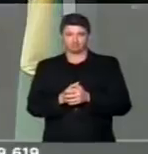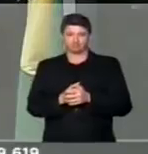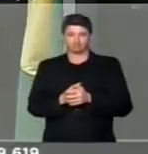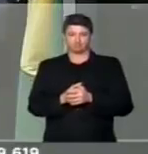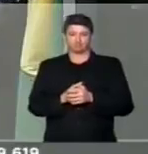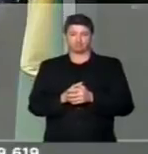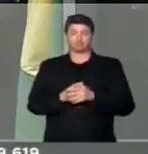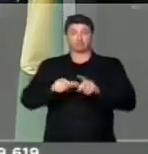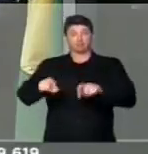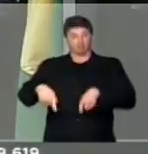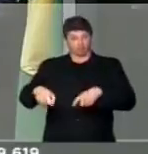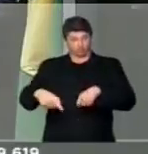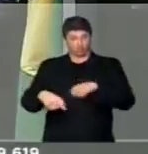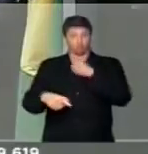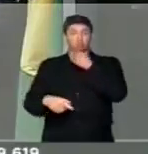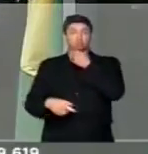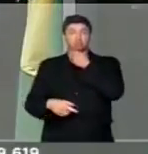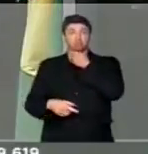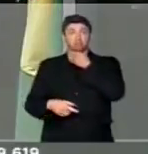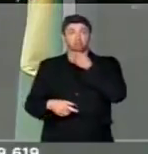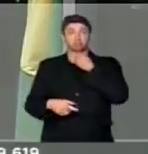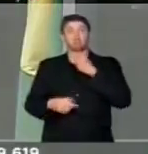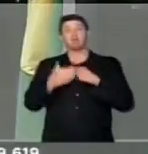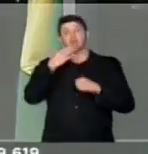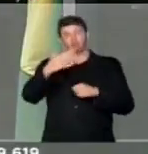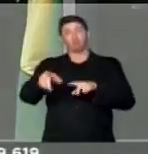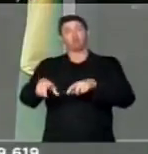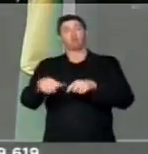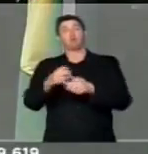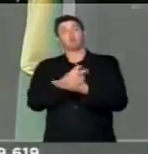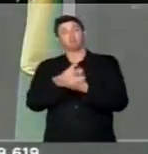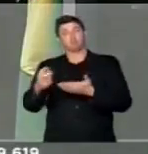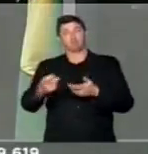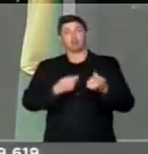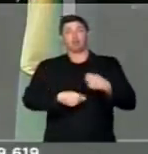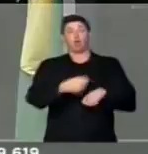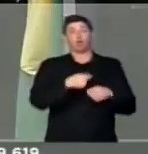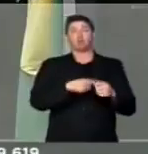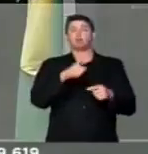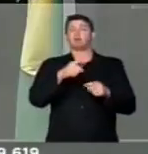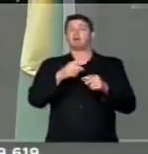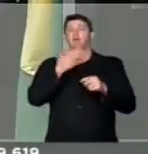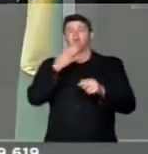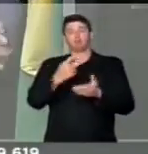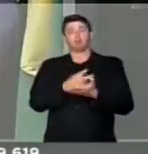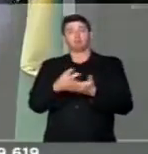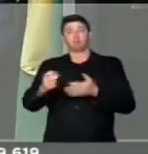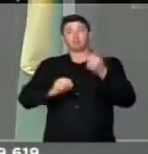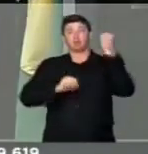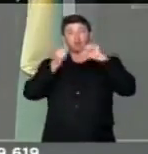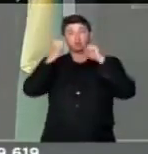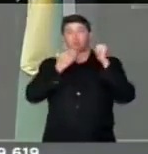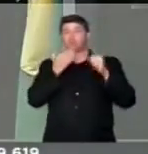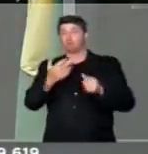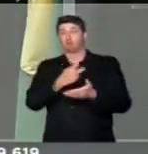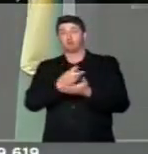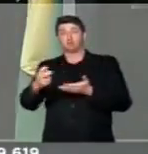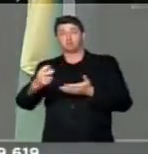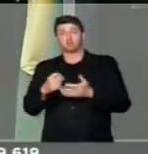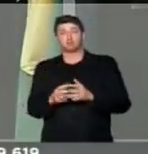impeachment, a agricultura favorável ao impeachment, o comércio favorável ao impeachment, a indústria favorável